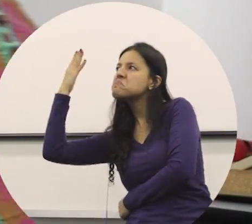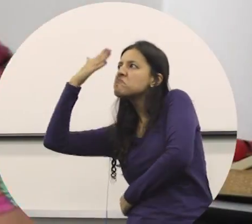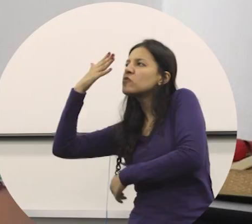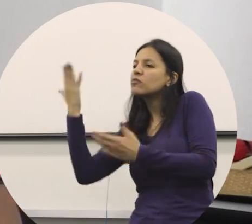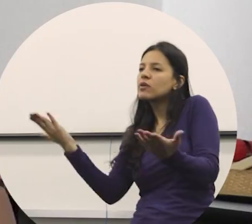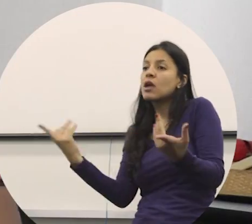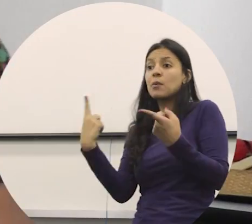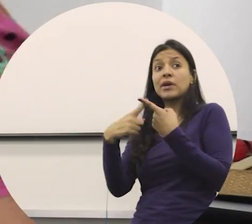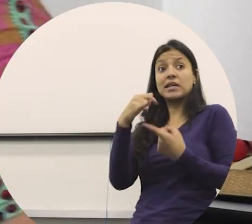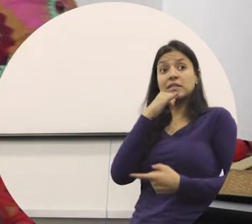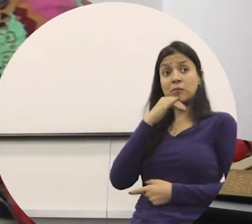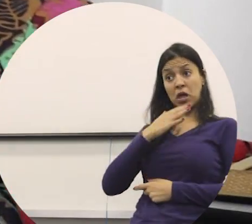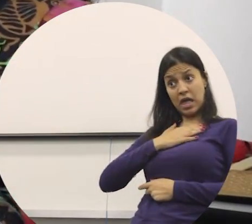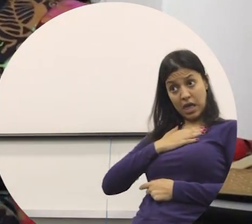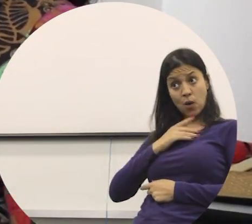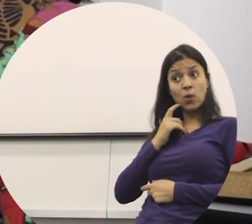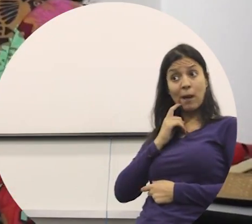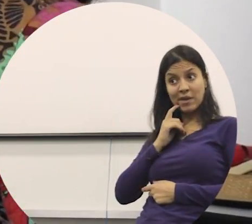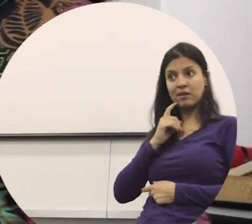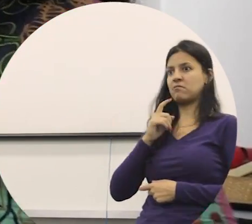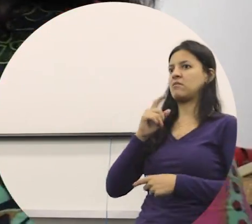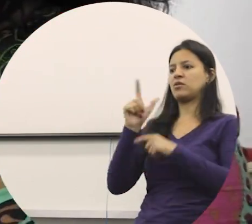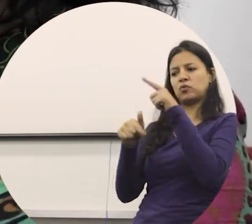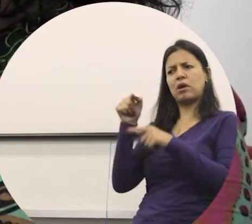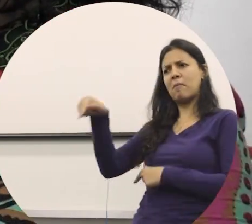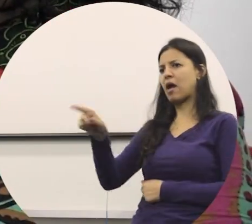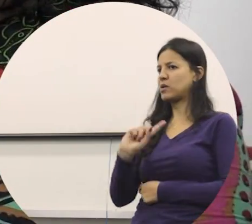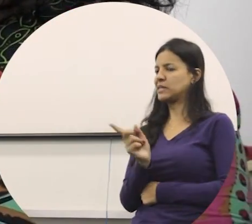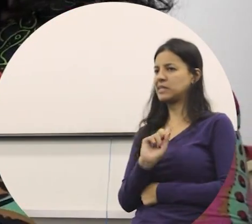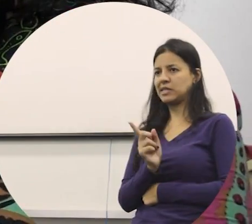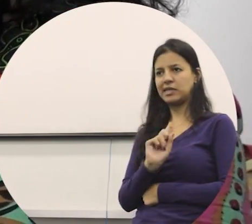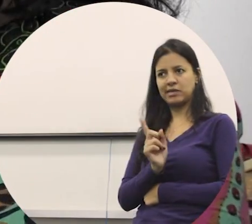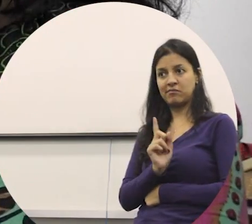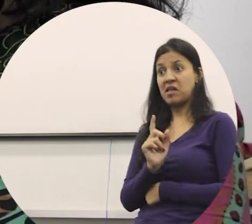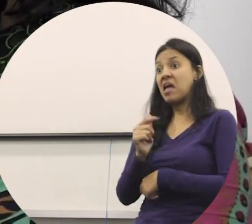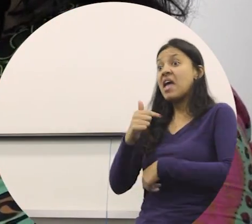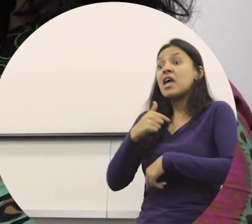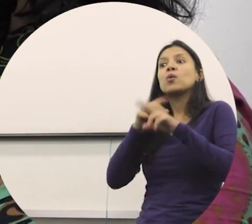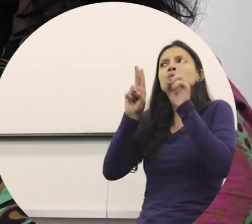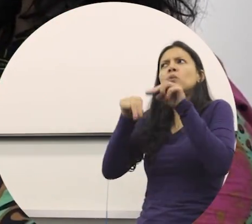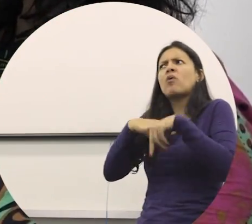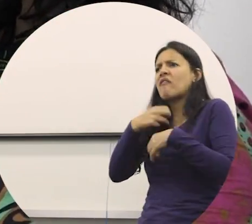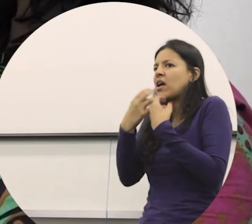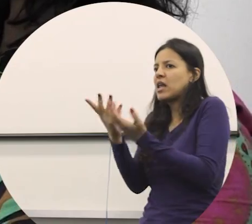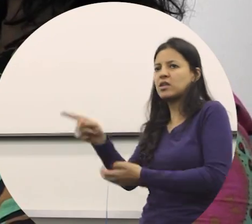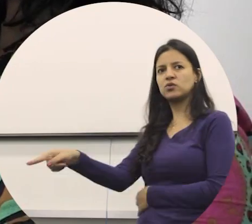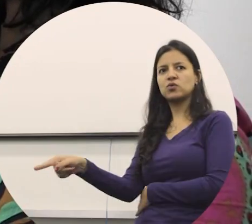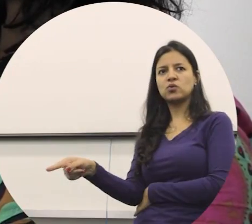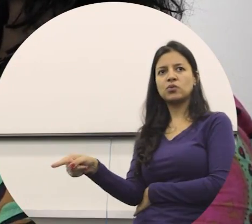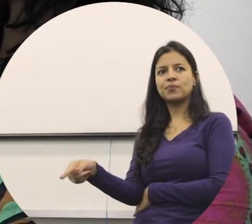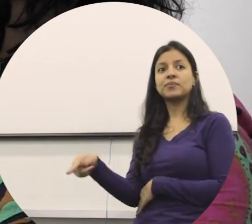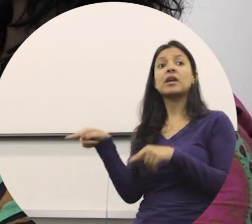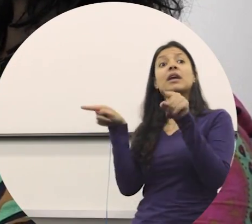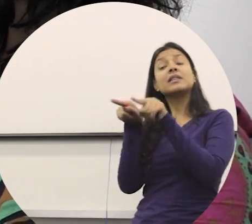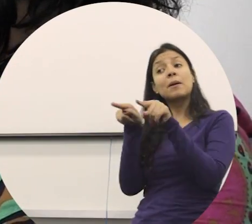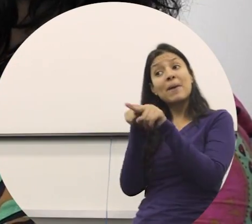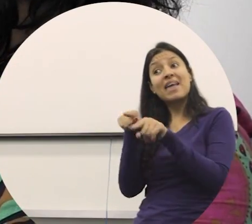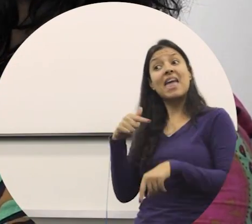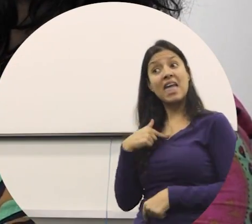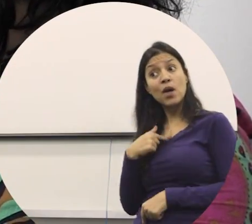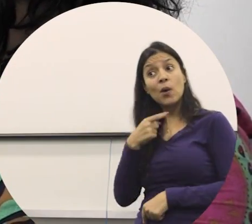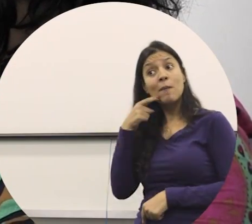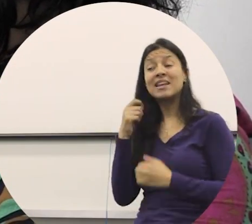momento algum eu trabalho dessa forma e em momento algum eu disse isso. Até mesmo porque eu